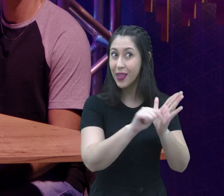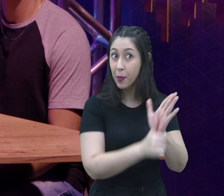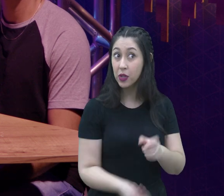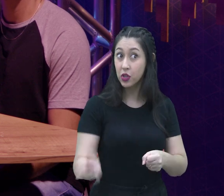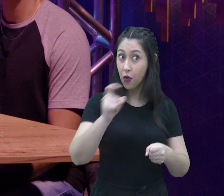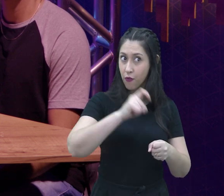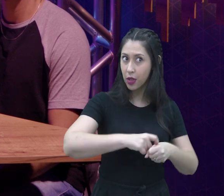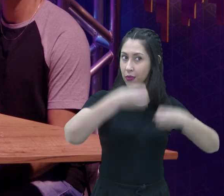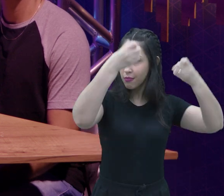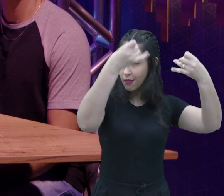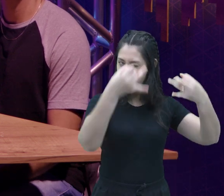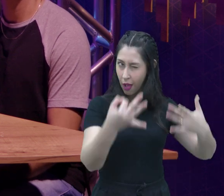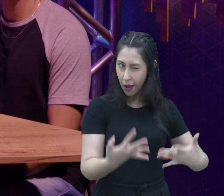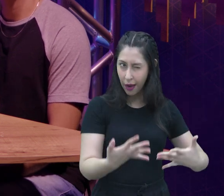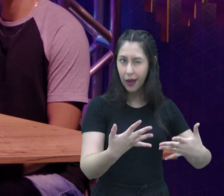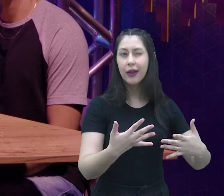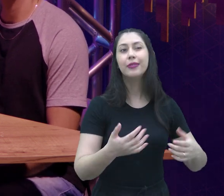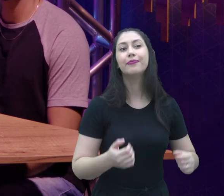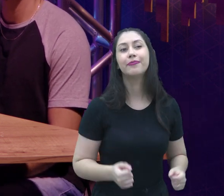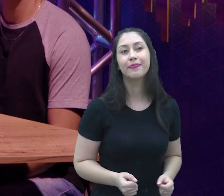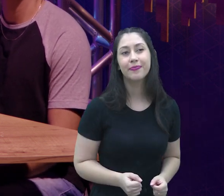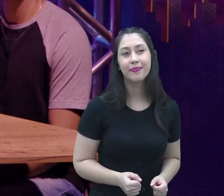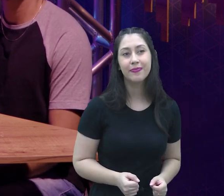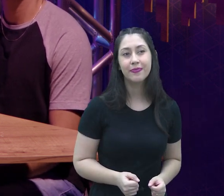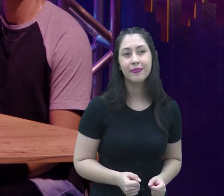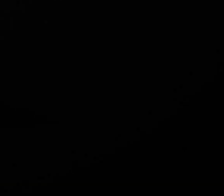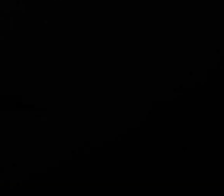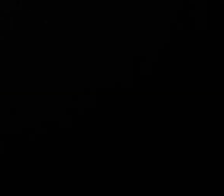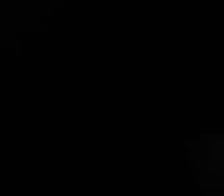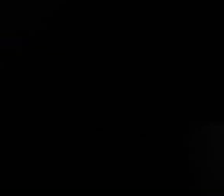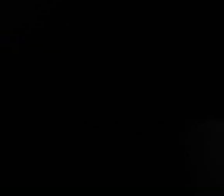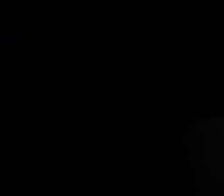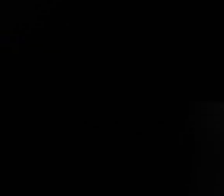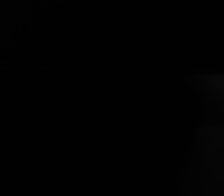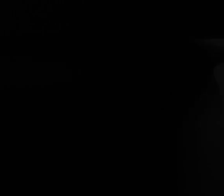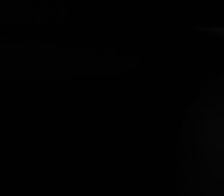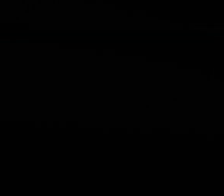fica por aí, porque a gente ainda tem muito mais coisas para falar sobre esse assunto.